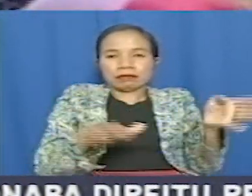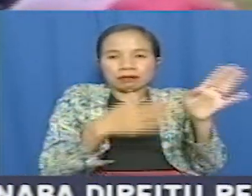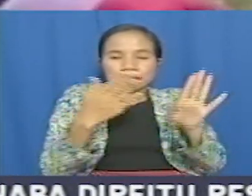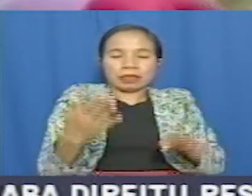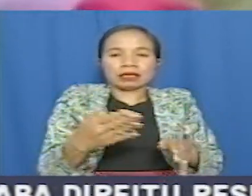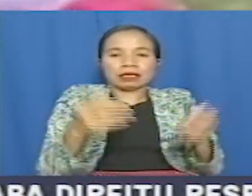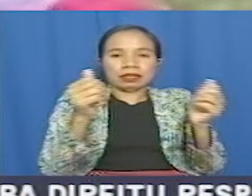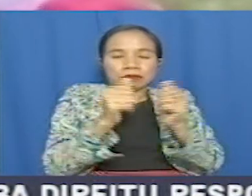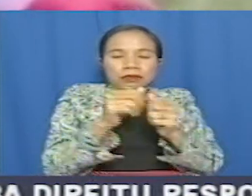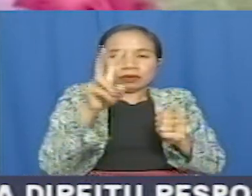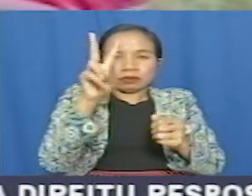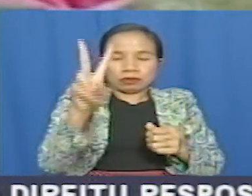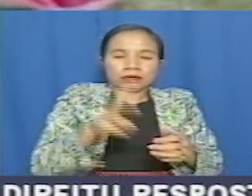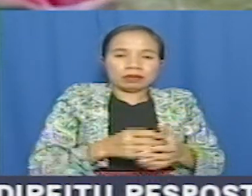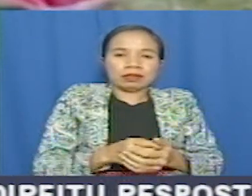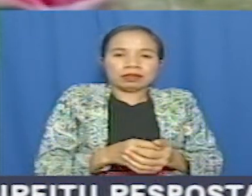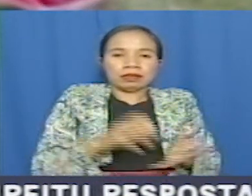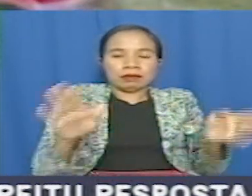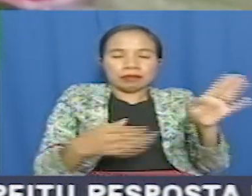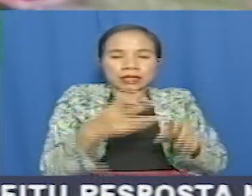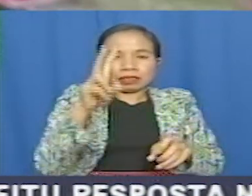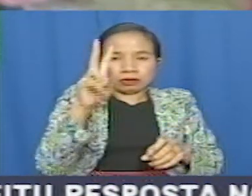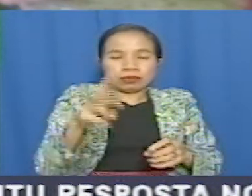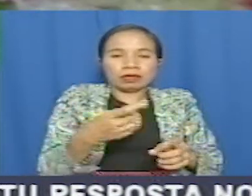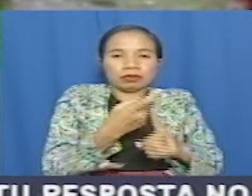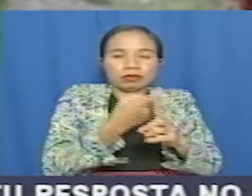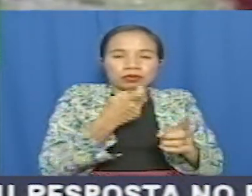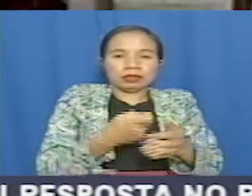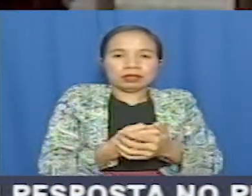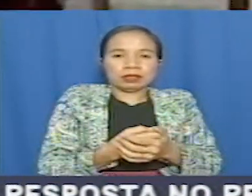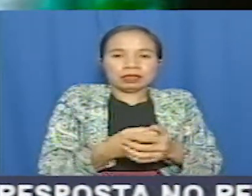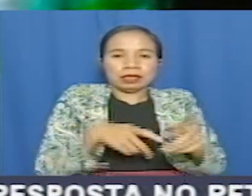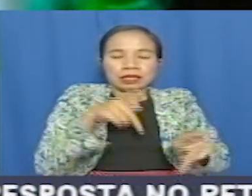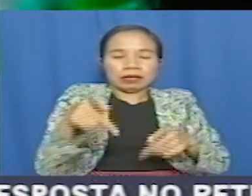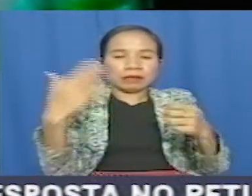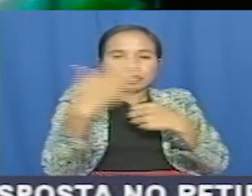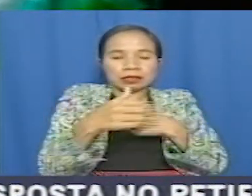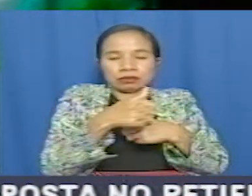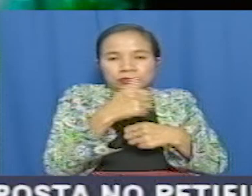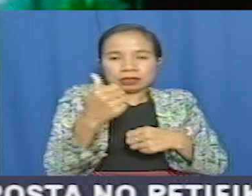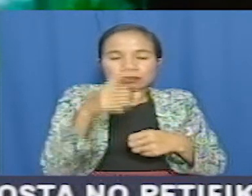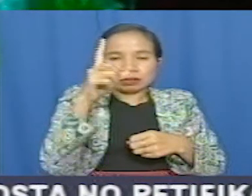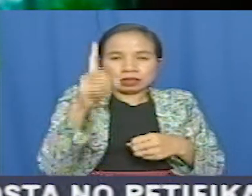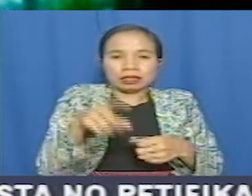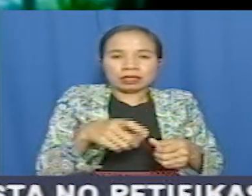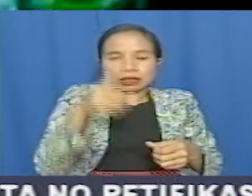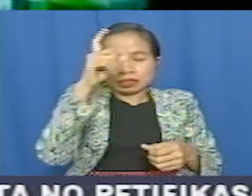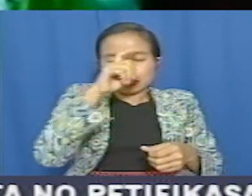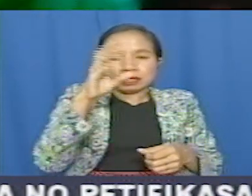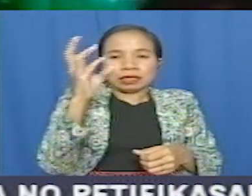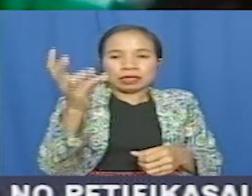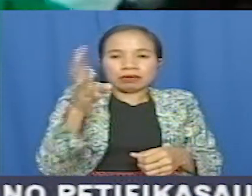óbito camate na rua. Mate bem na rua composto Rússia, cidadão estrangeiro ida, cuidade nem